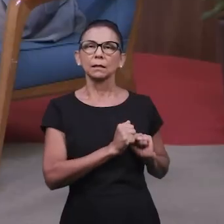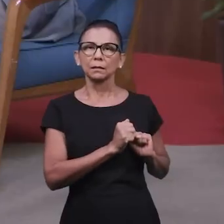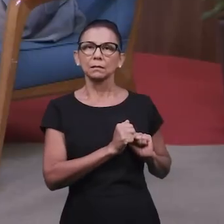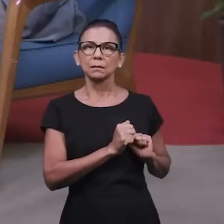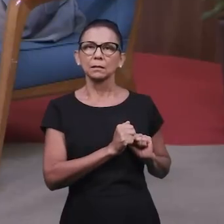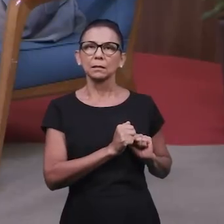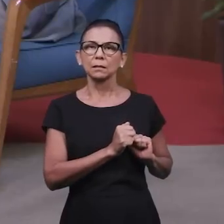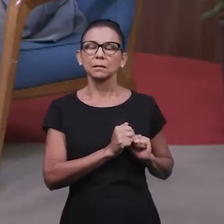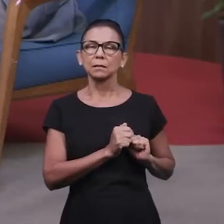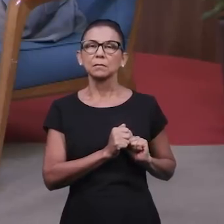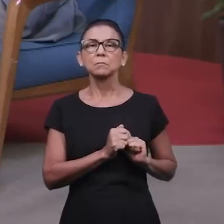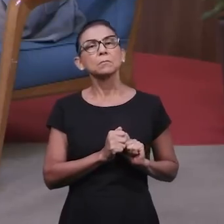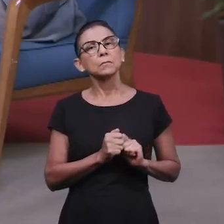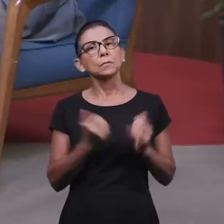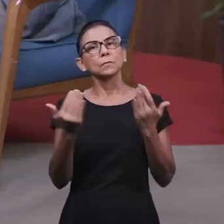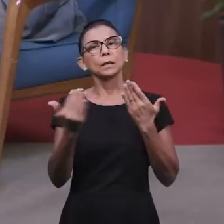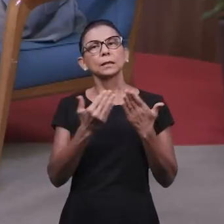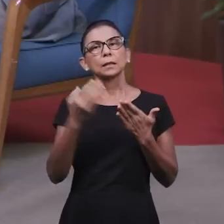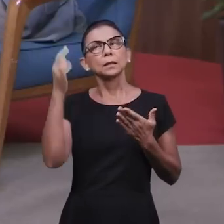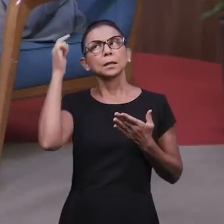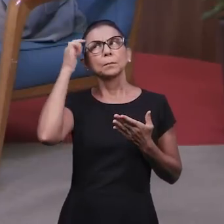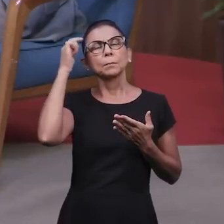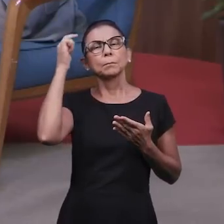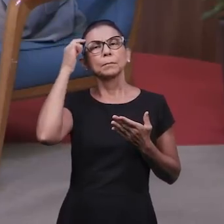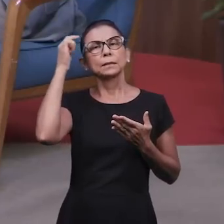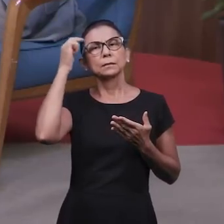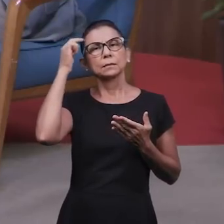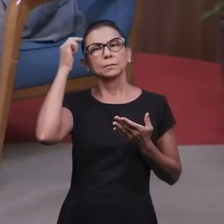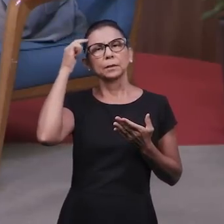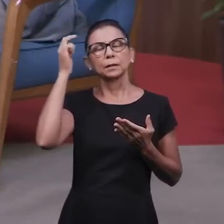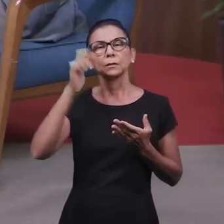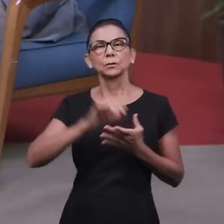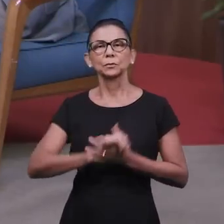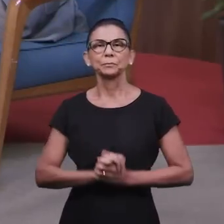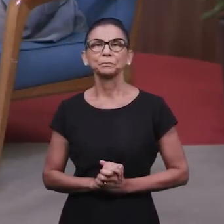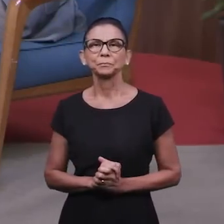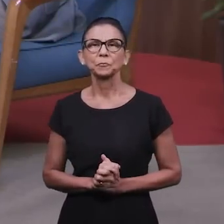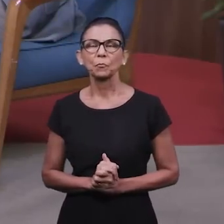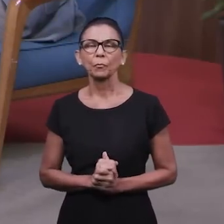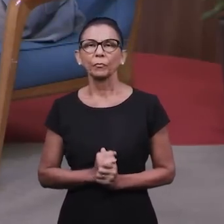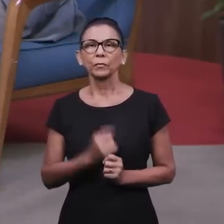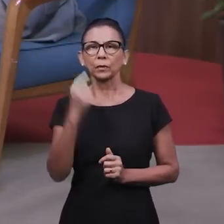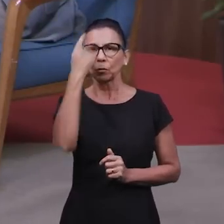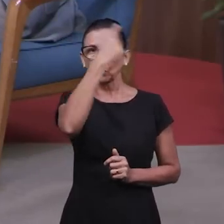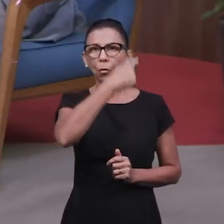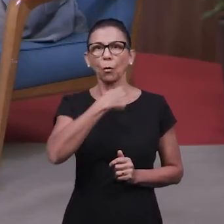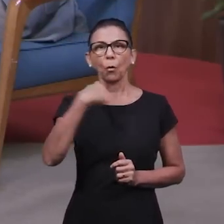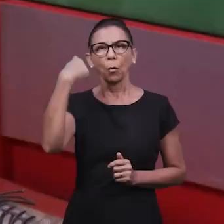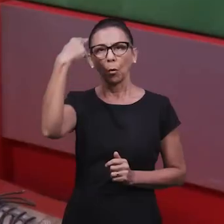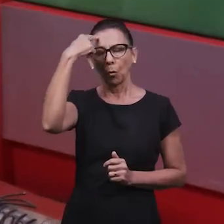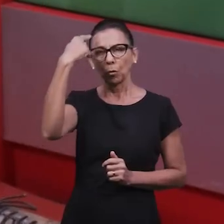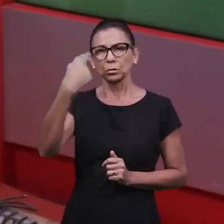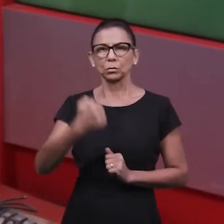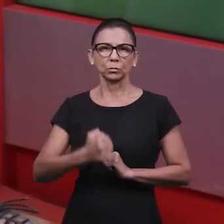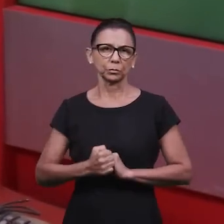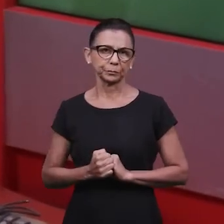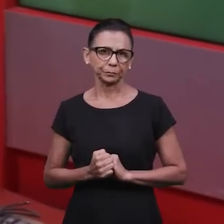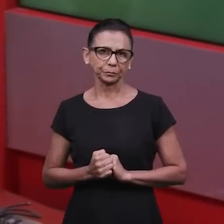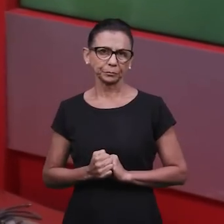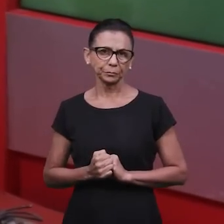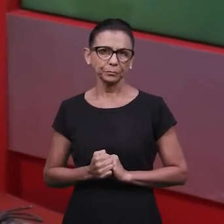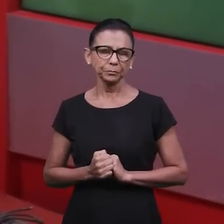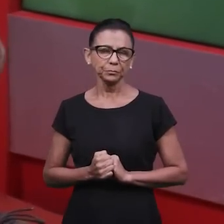Então, todo esse rosto da igreja, esse testemunho, fala a